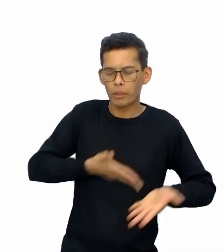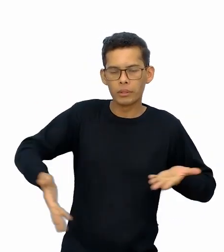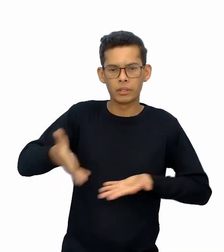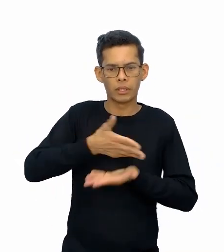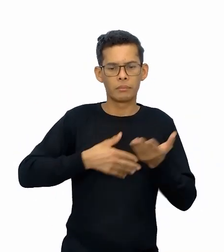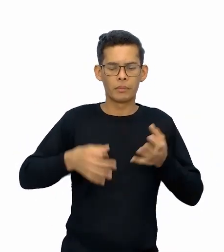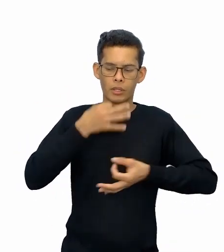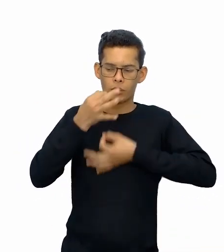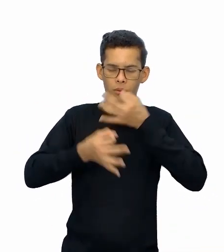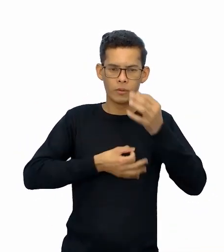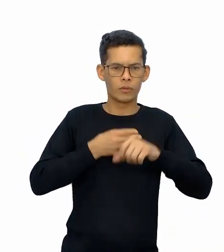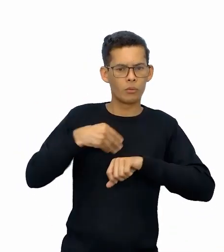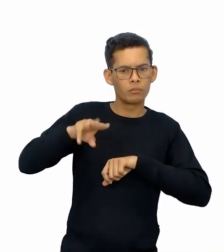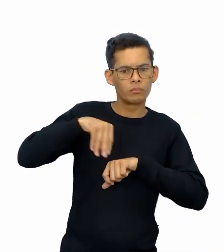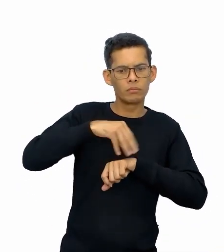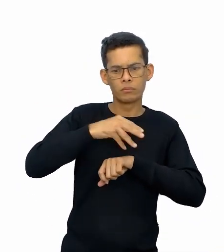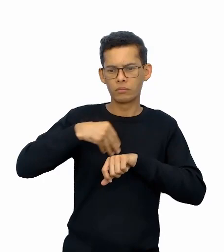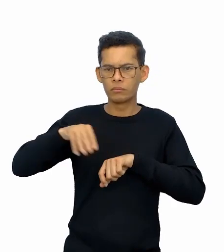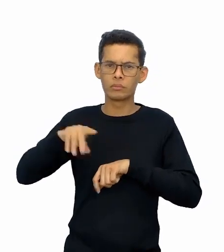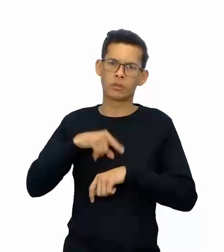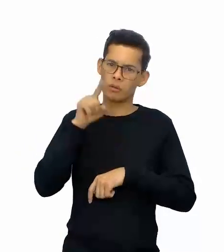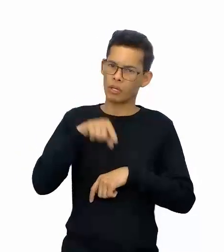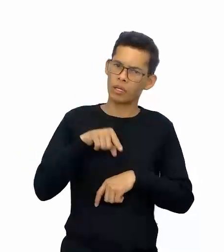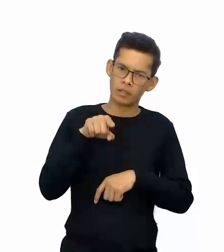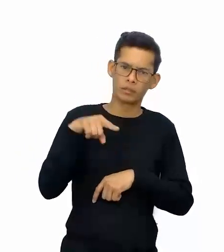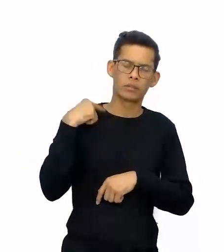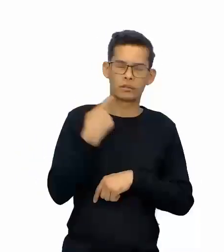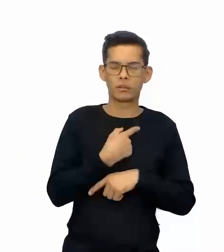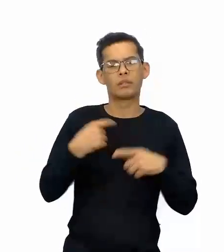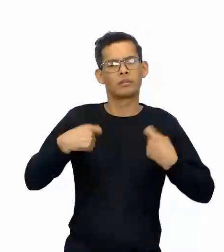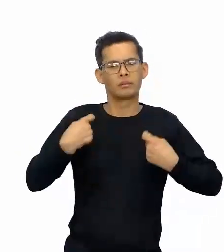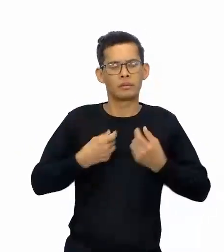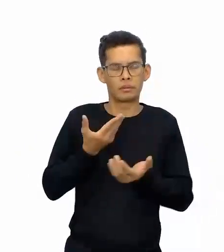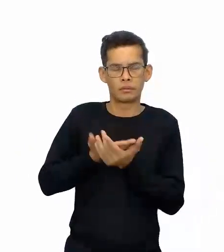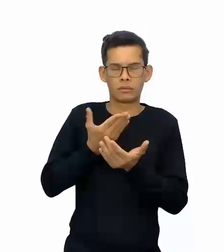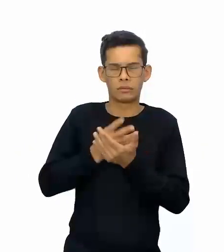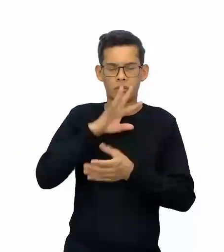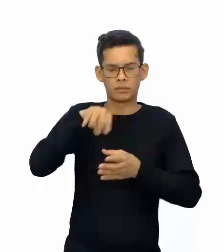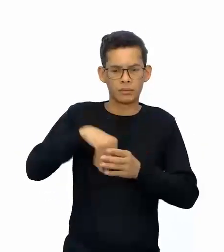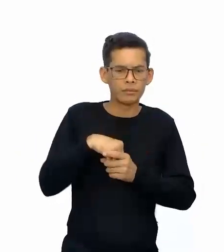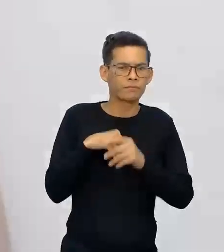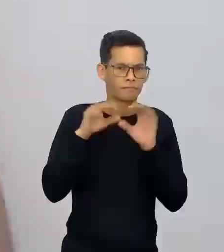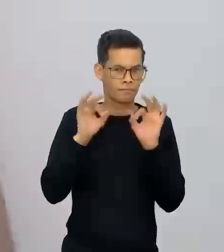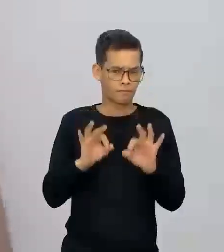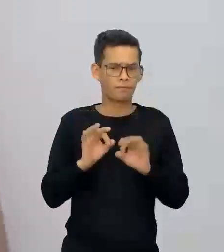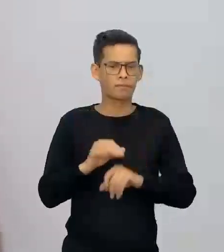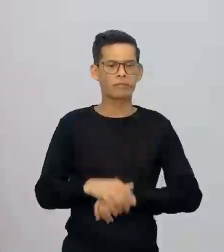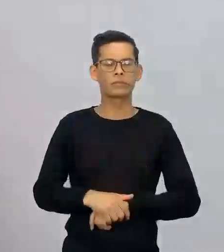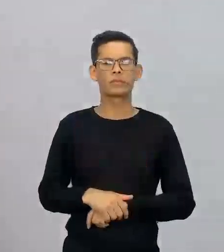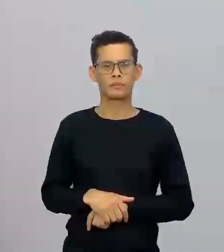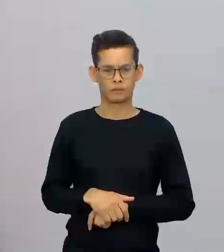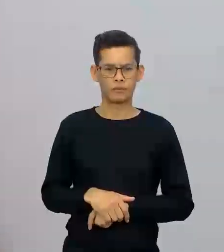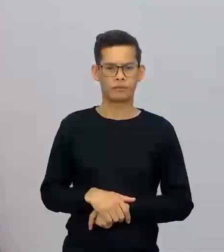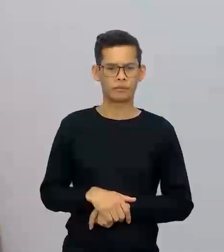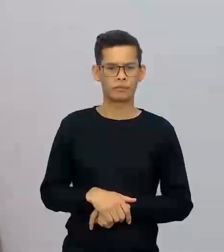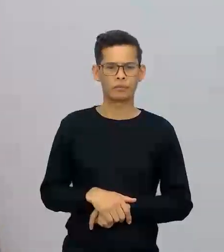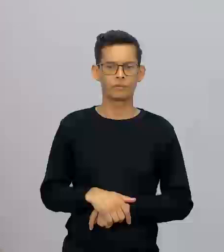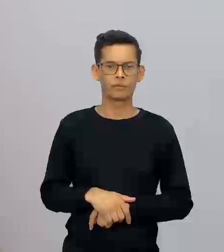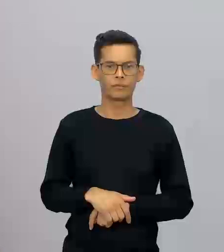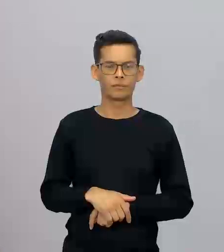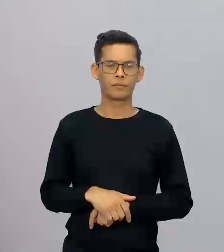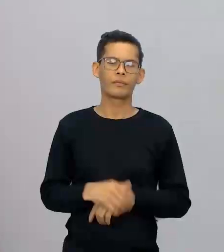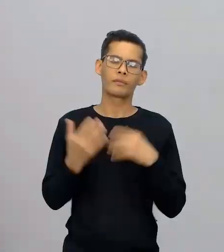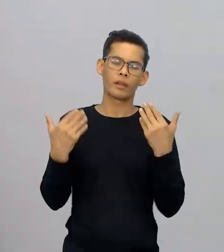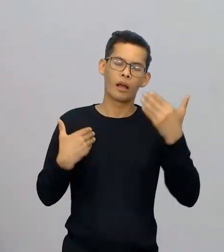de sugestões, que eu acho que é isso que a gente precisa para as pautas. Pode voltar para mim agora, a imagem.